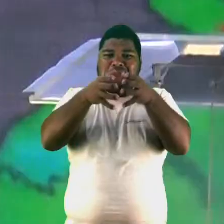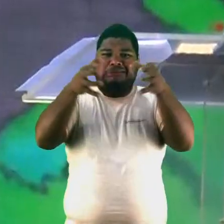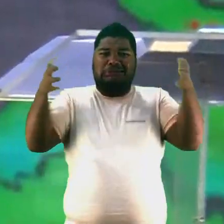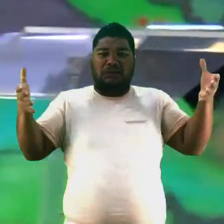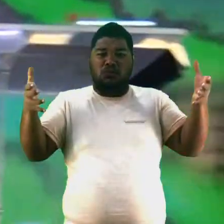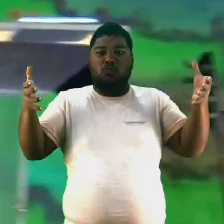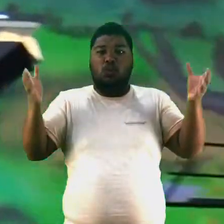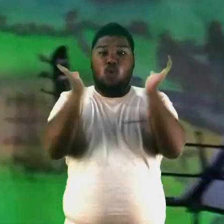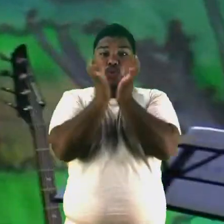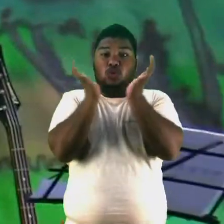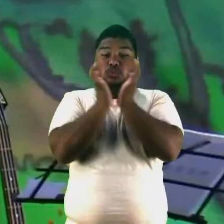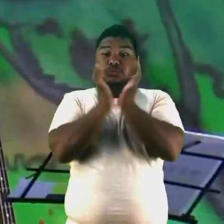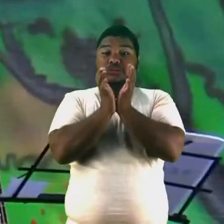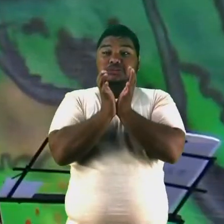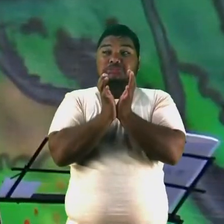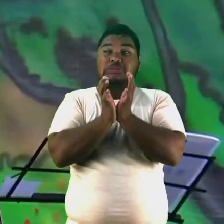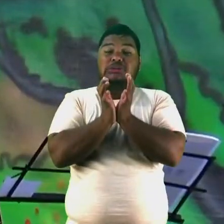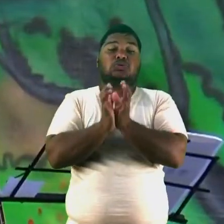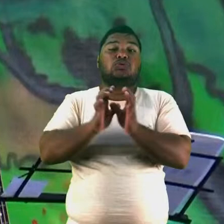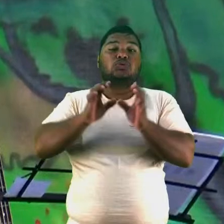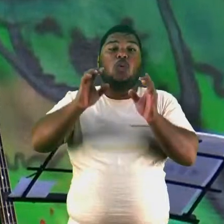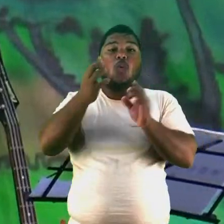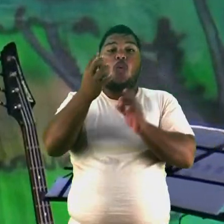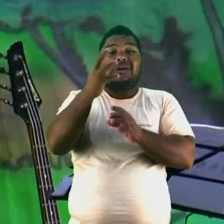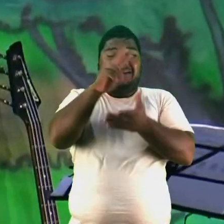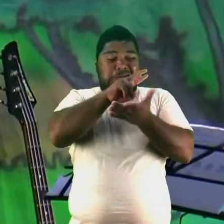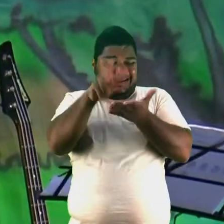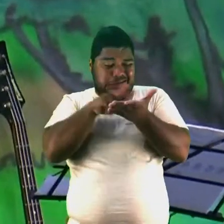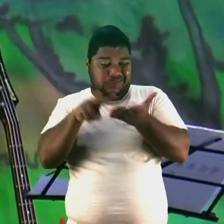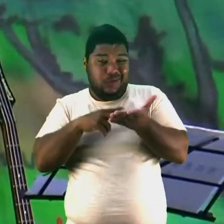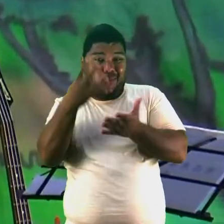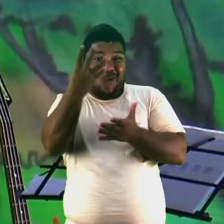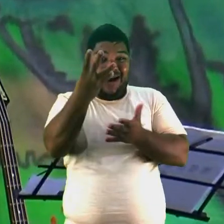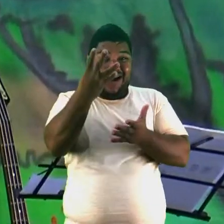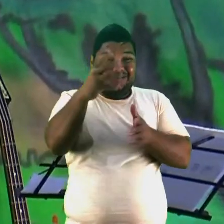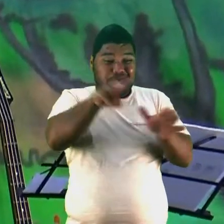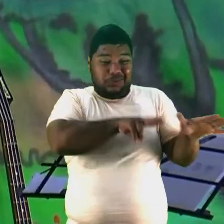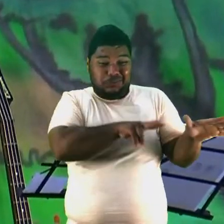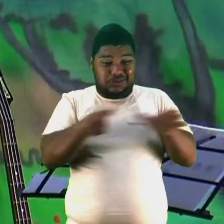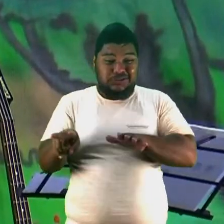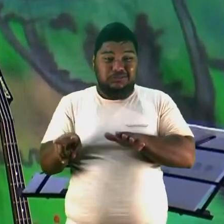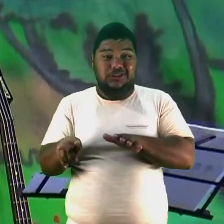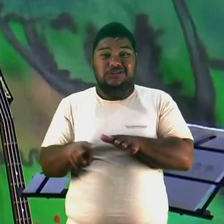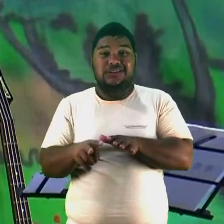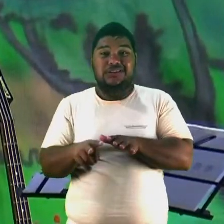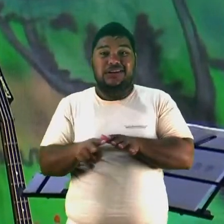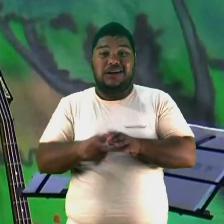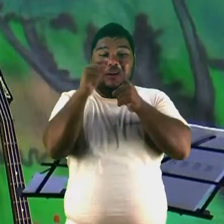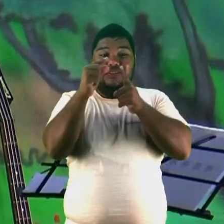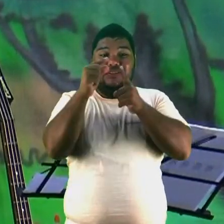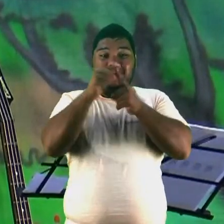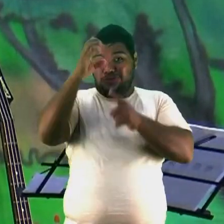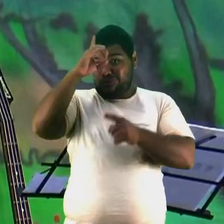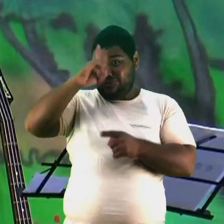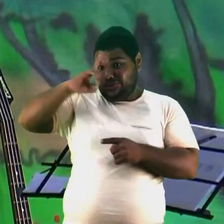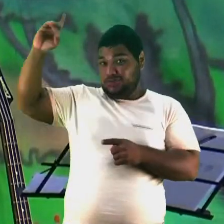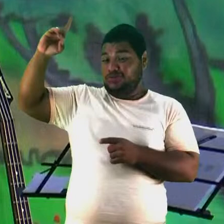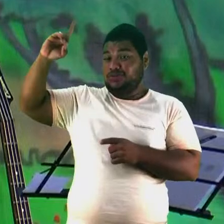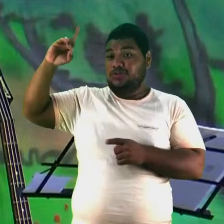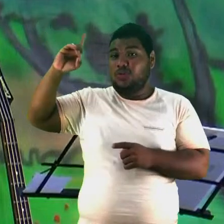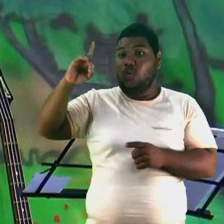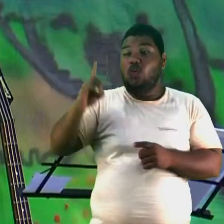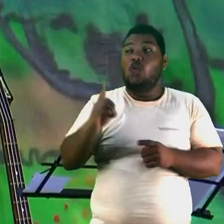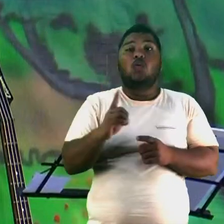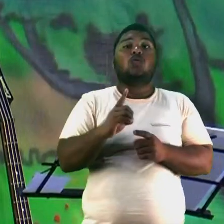e onde liam pelo menos 4 vezes por semana a palavra de Deus, o número de